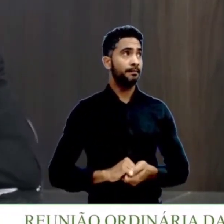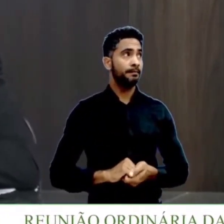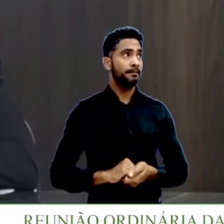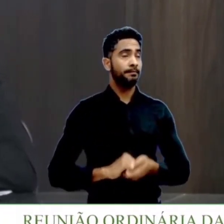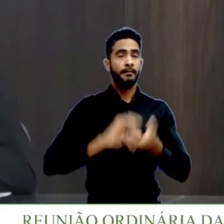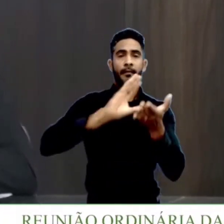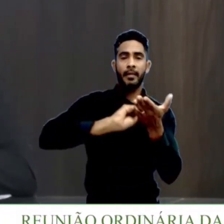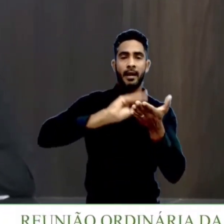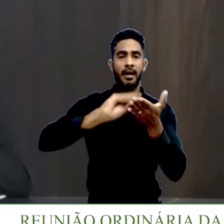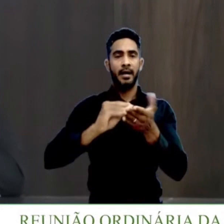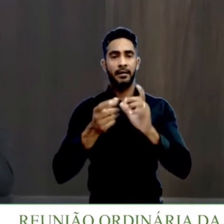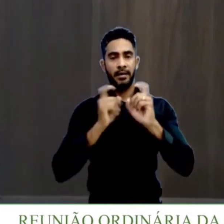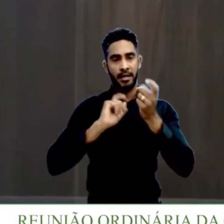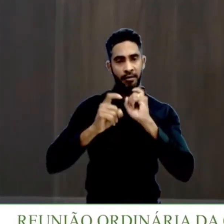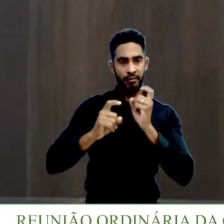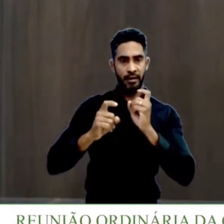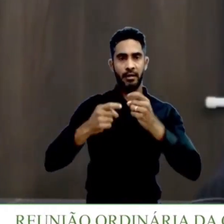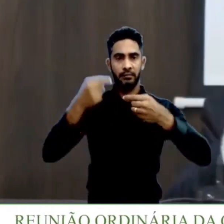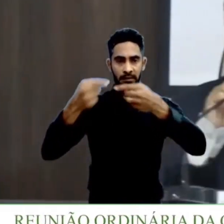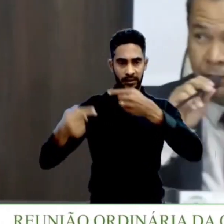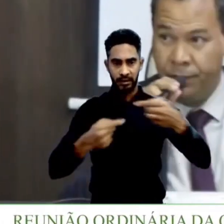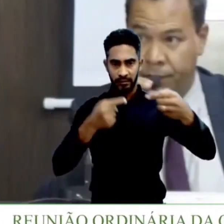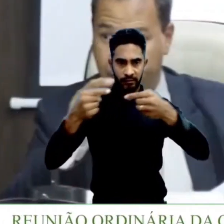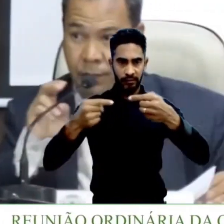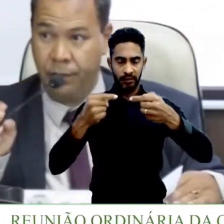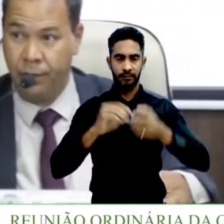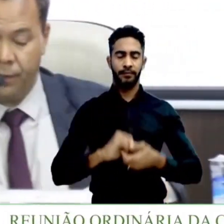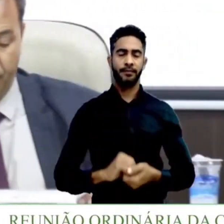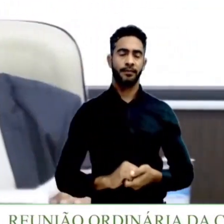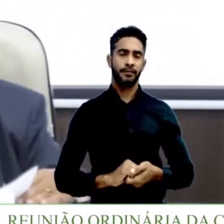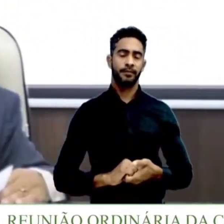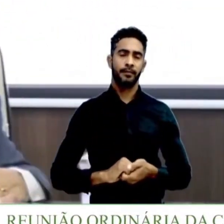A ata da reunião anterior está em discussão.